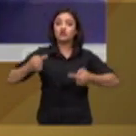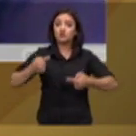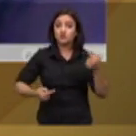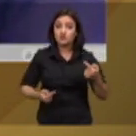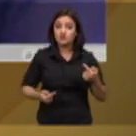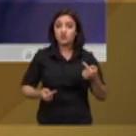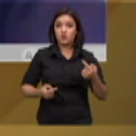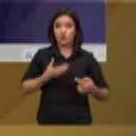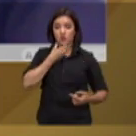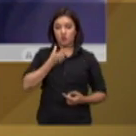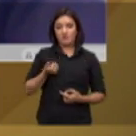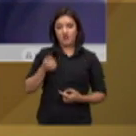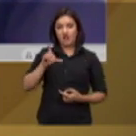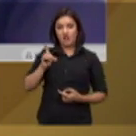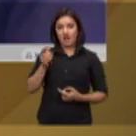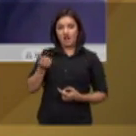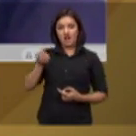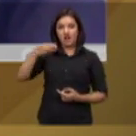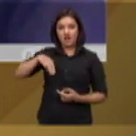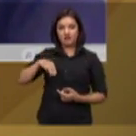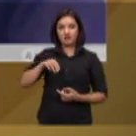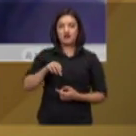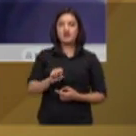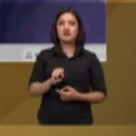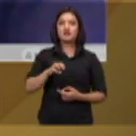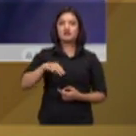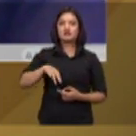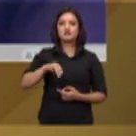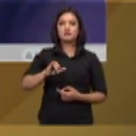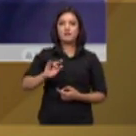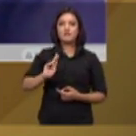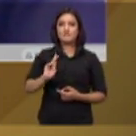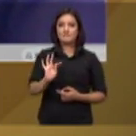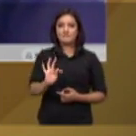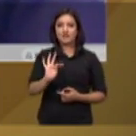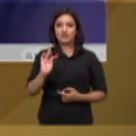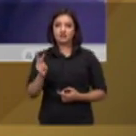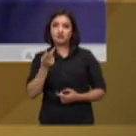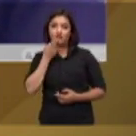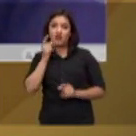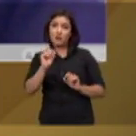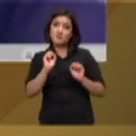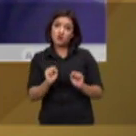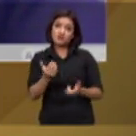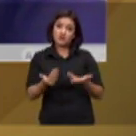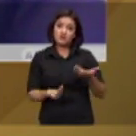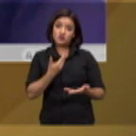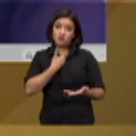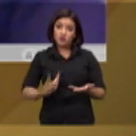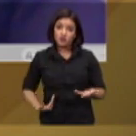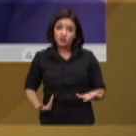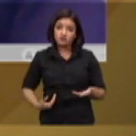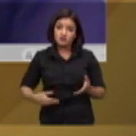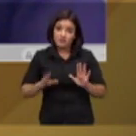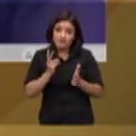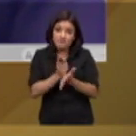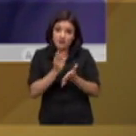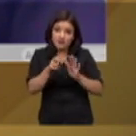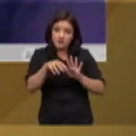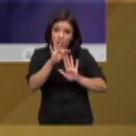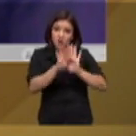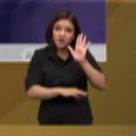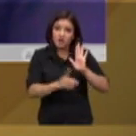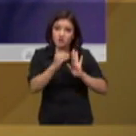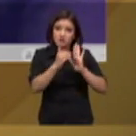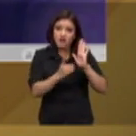que Adam Smith descreve deste modo pudesse ser serviço público na dicção do próprio decreto-lei, que diz